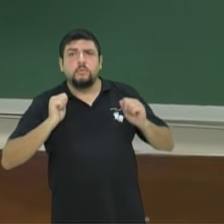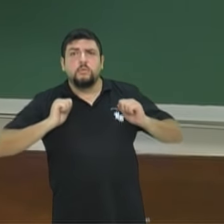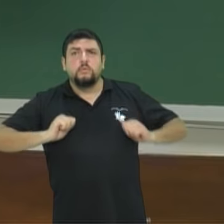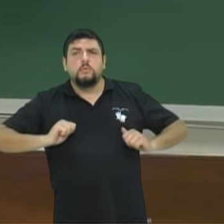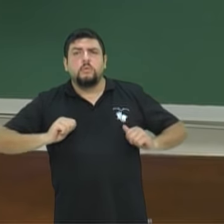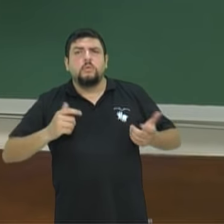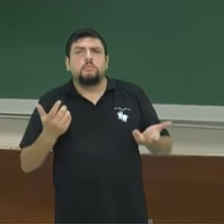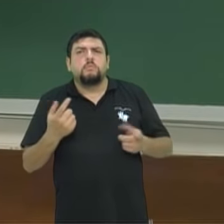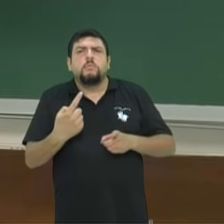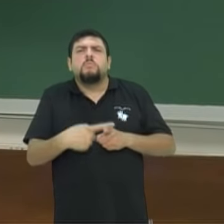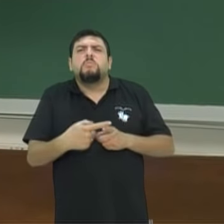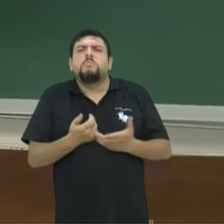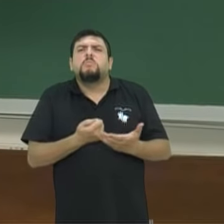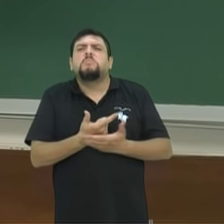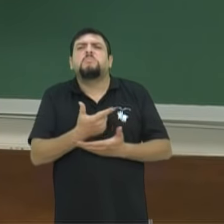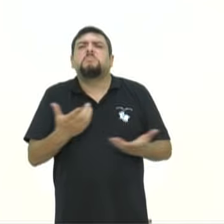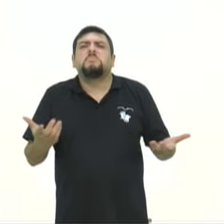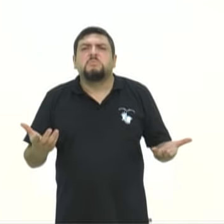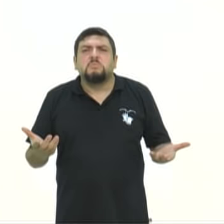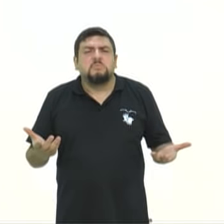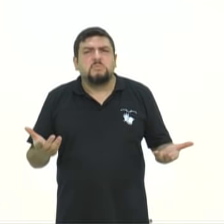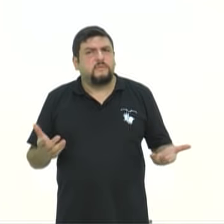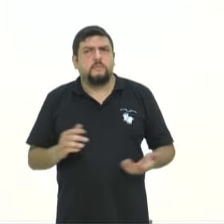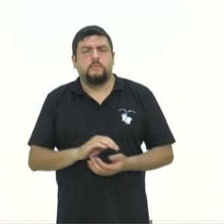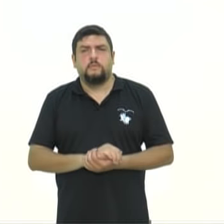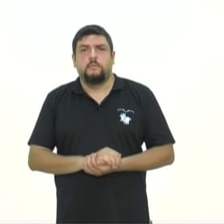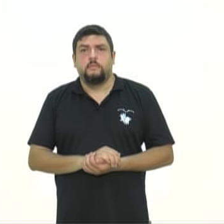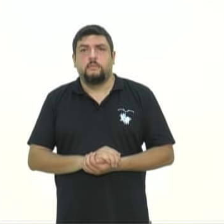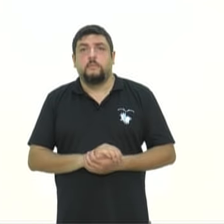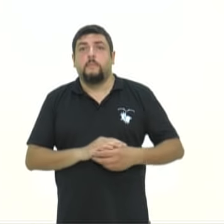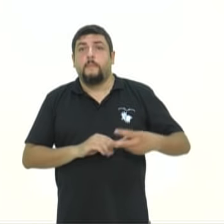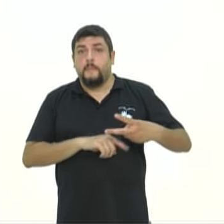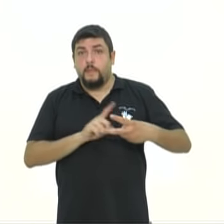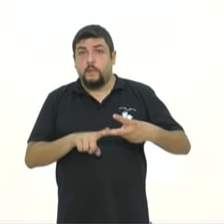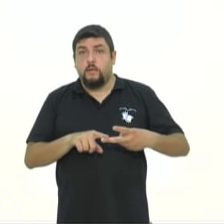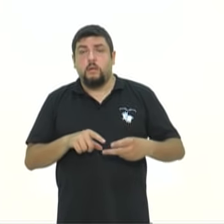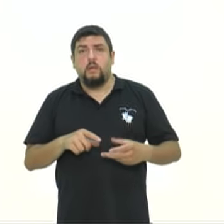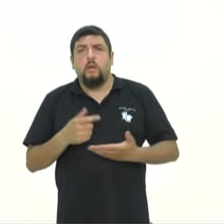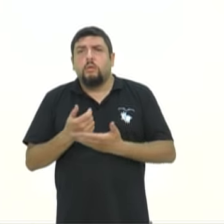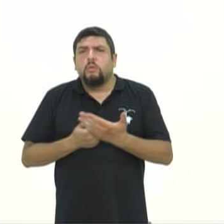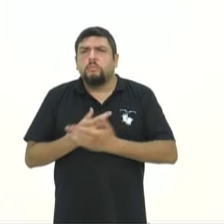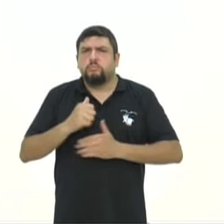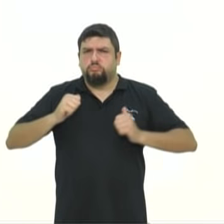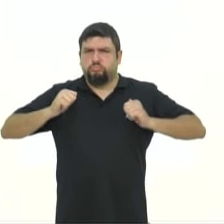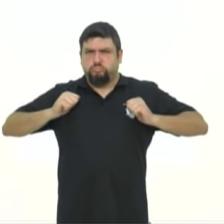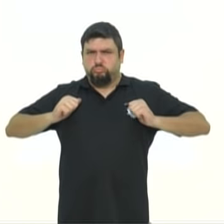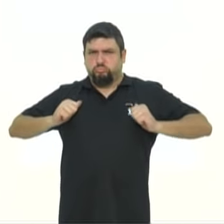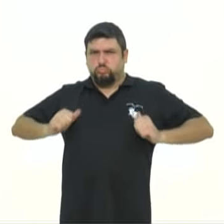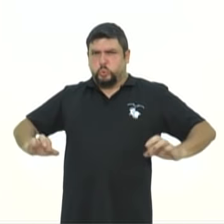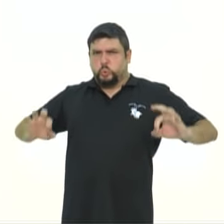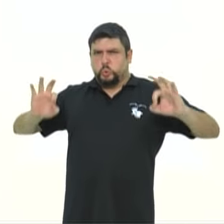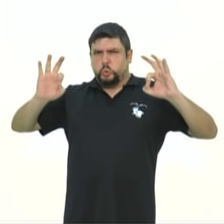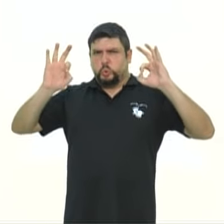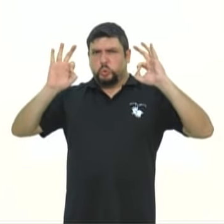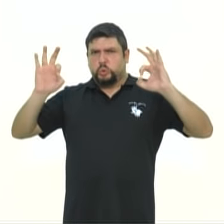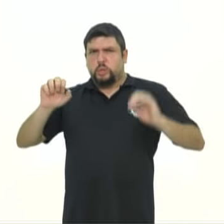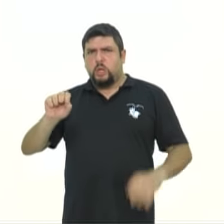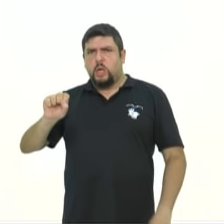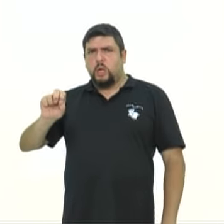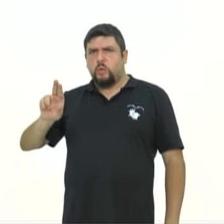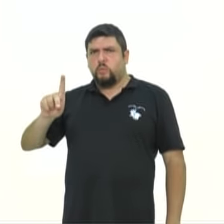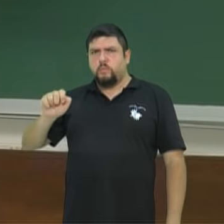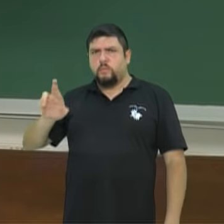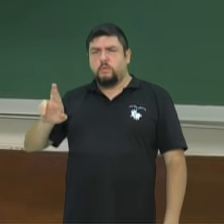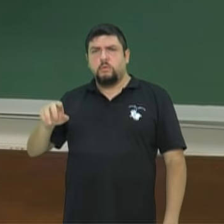Por qual motivo comprar? Né? Uma e ainda uma super mochila. Né? Ele comprou uma mochila ali que pelo jeito custou caro, né? Mas não